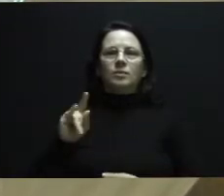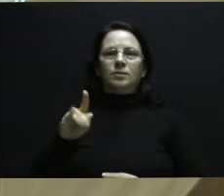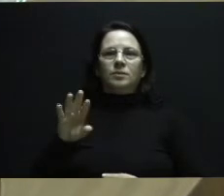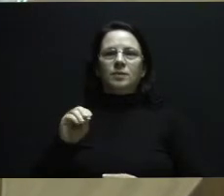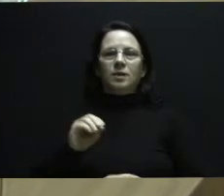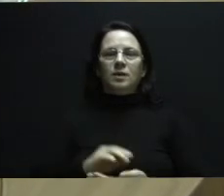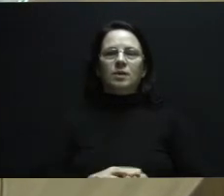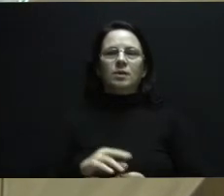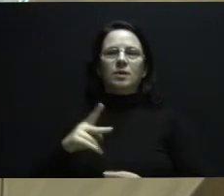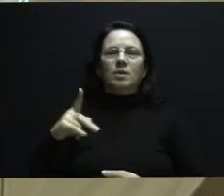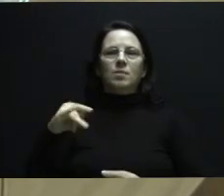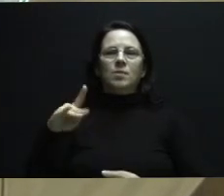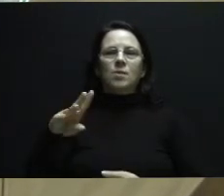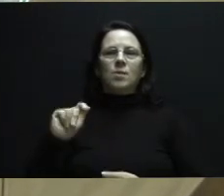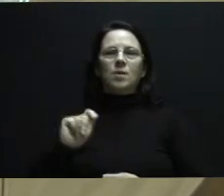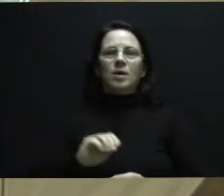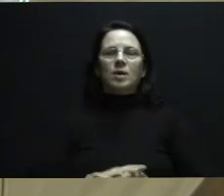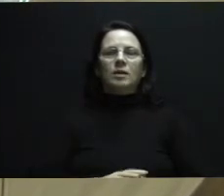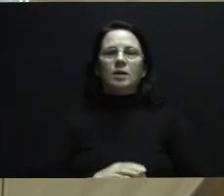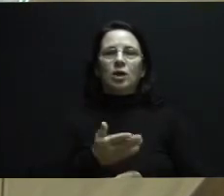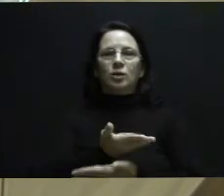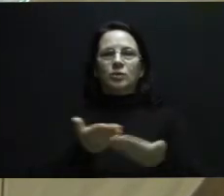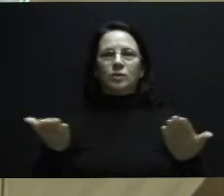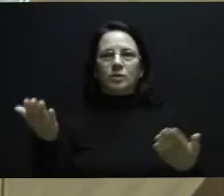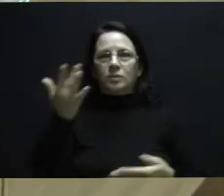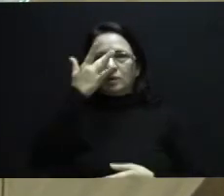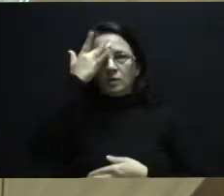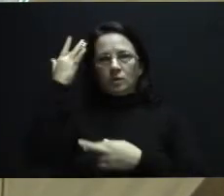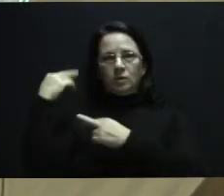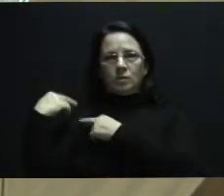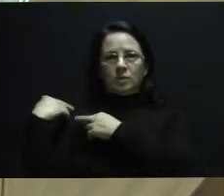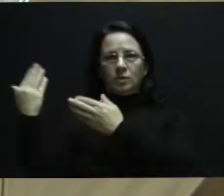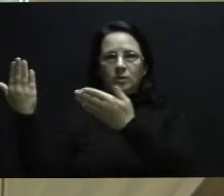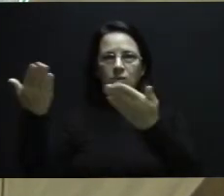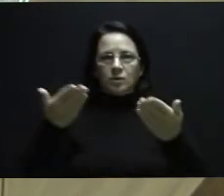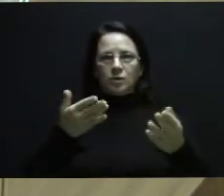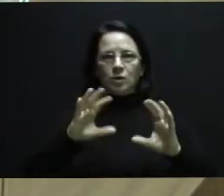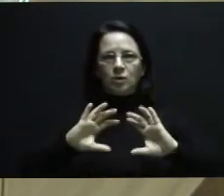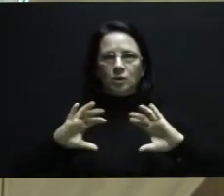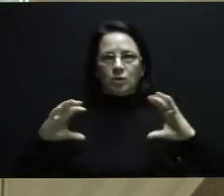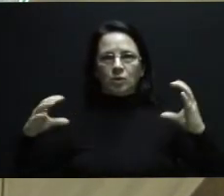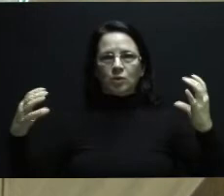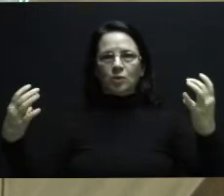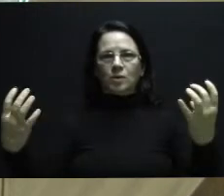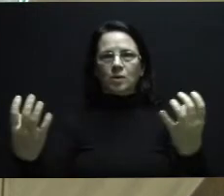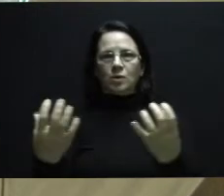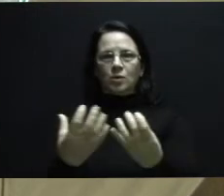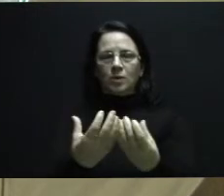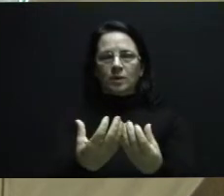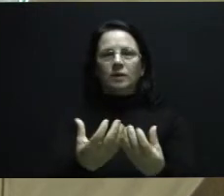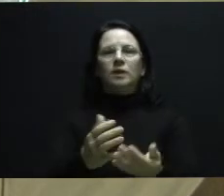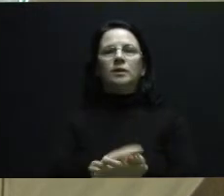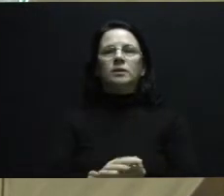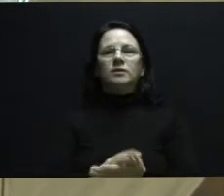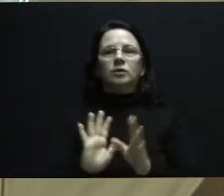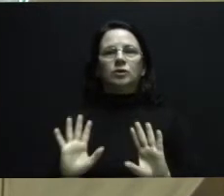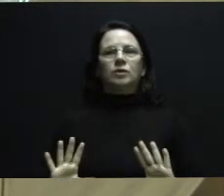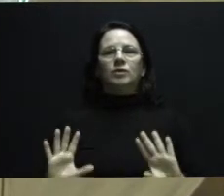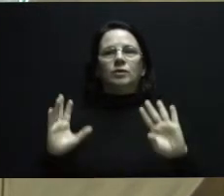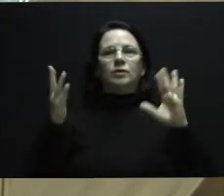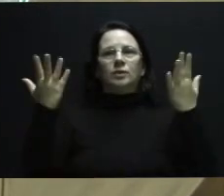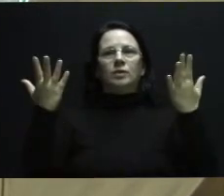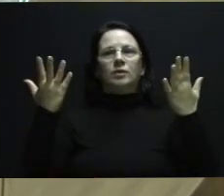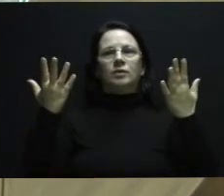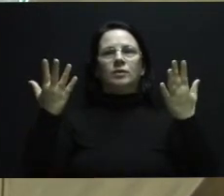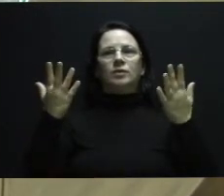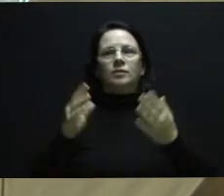Pádua, das demais autoridades presentes e da comunidade em geral, pelo prestígio a esta